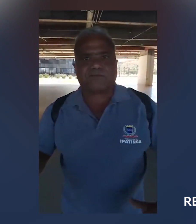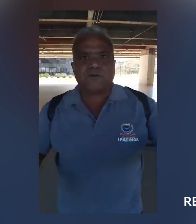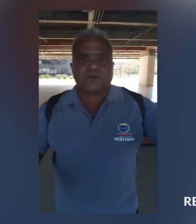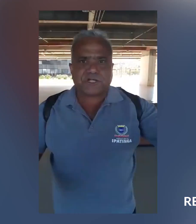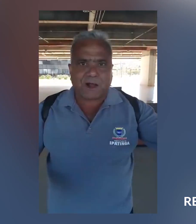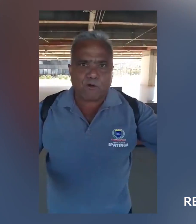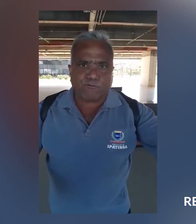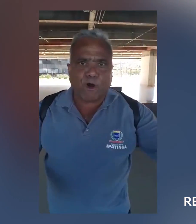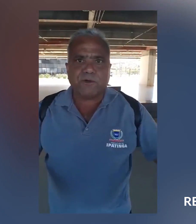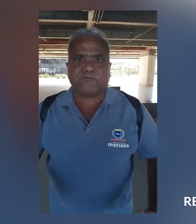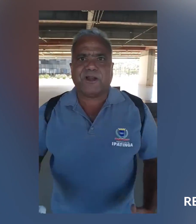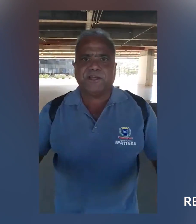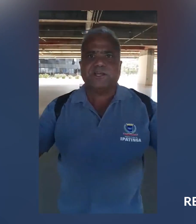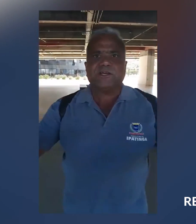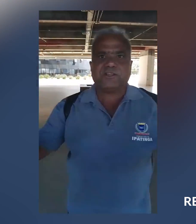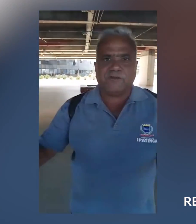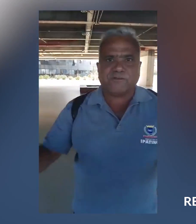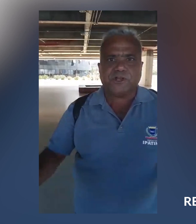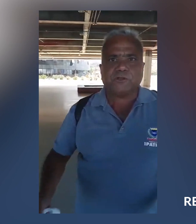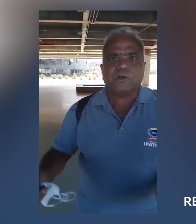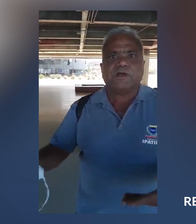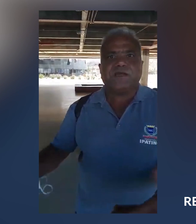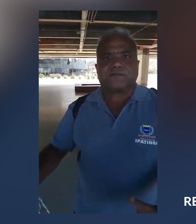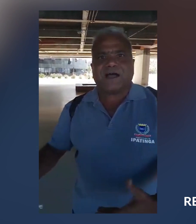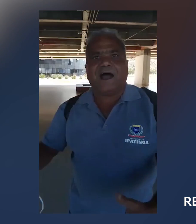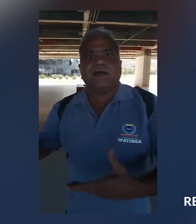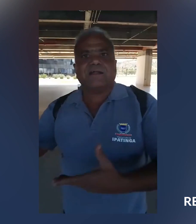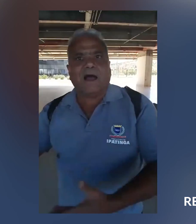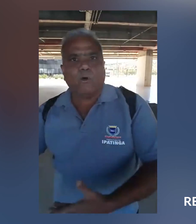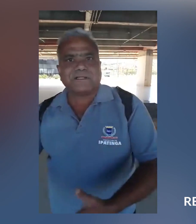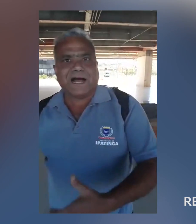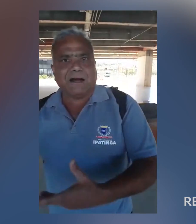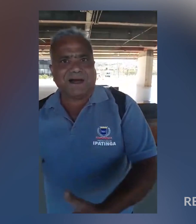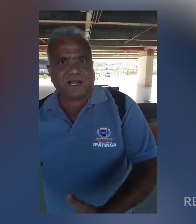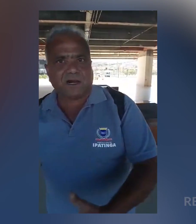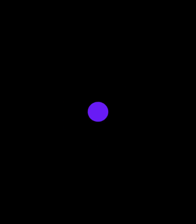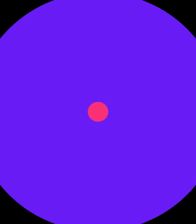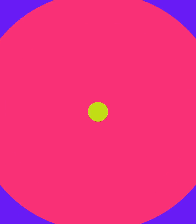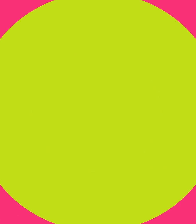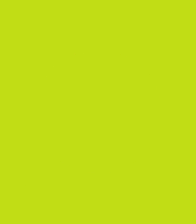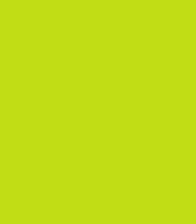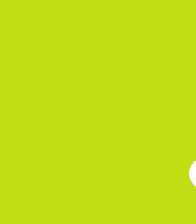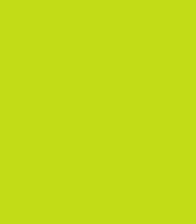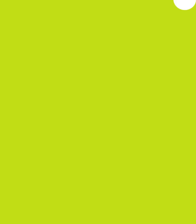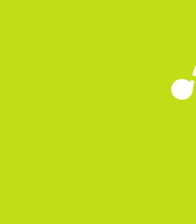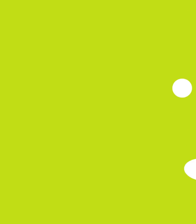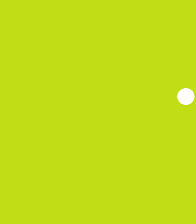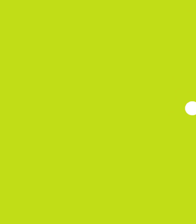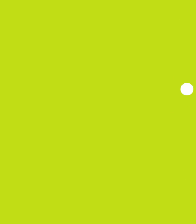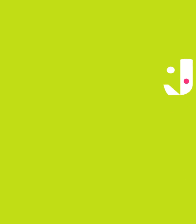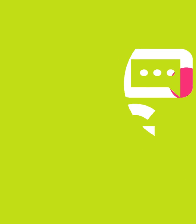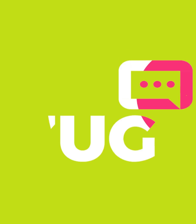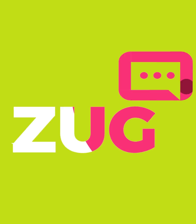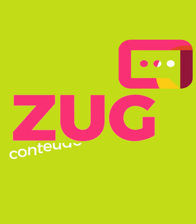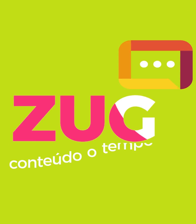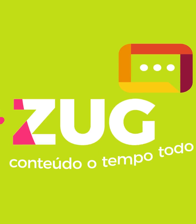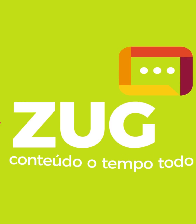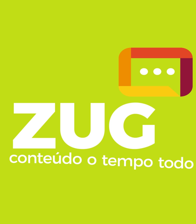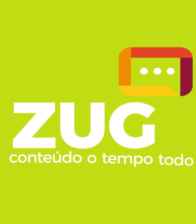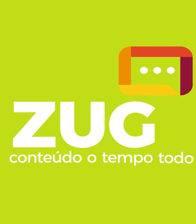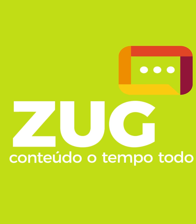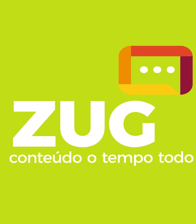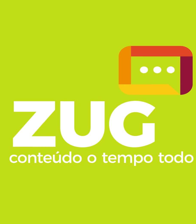do Aço, já conforme eu falei, definido, está na onda amarela.